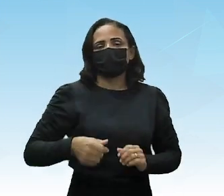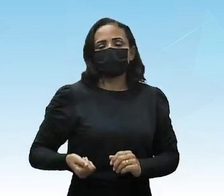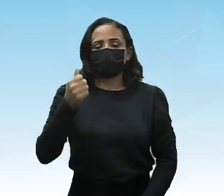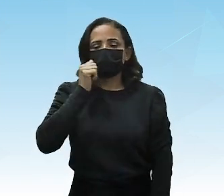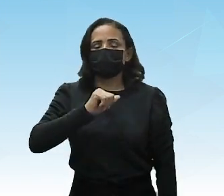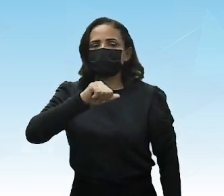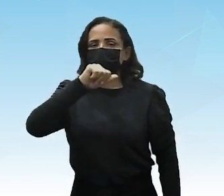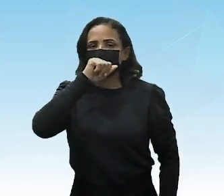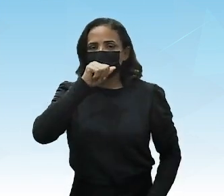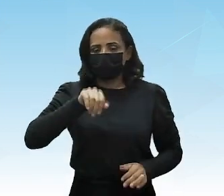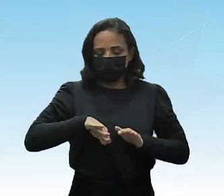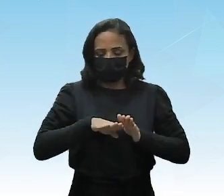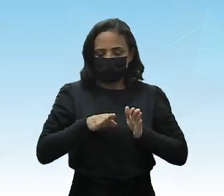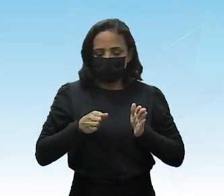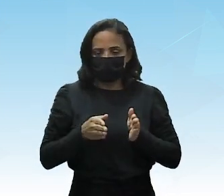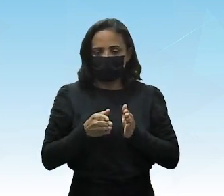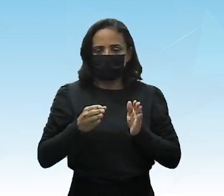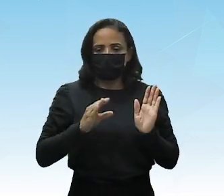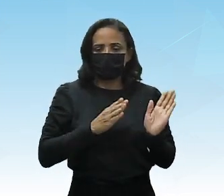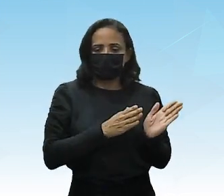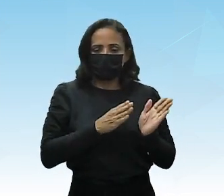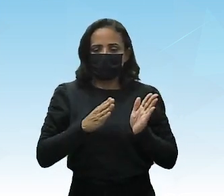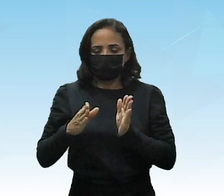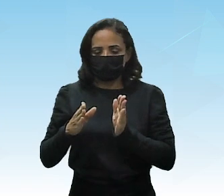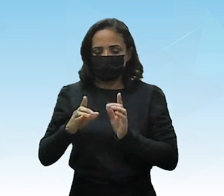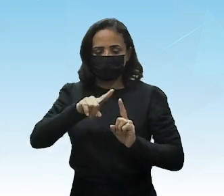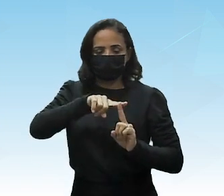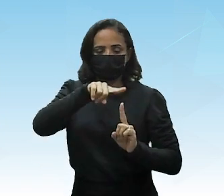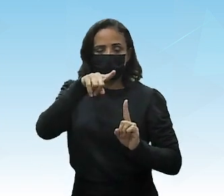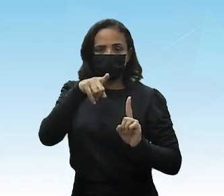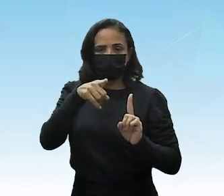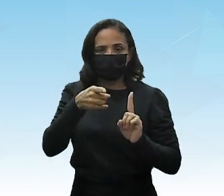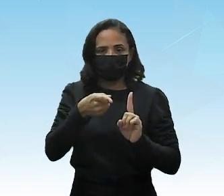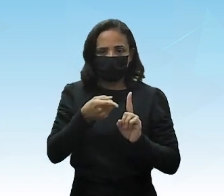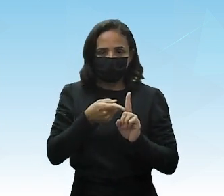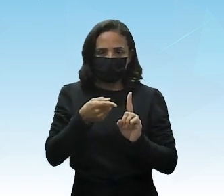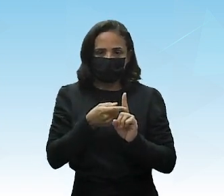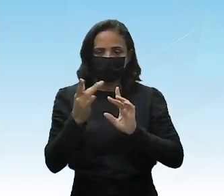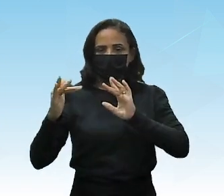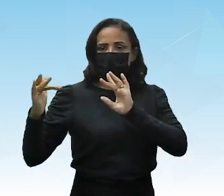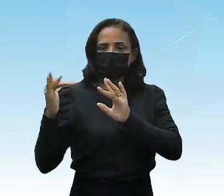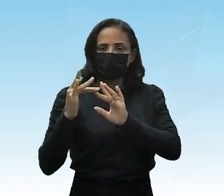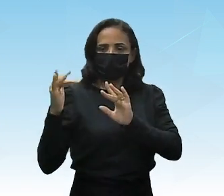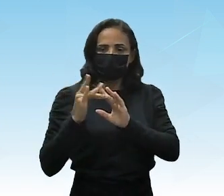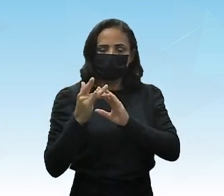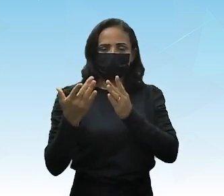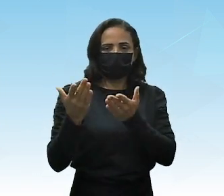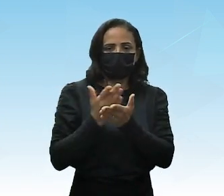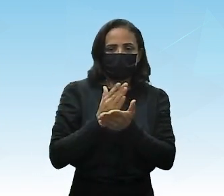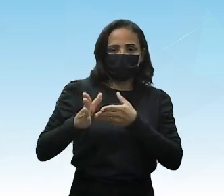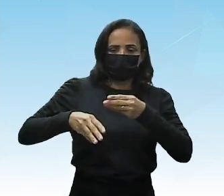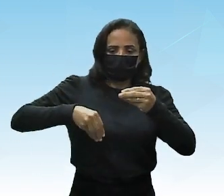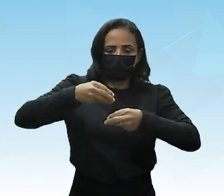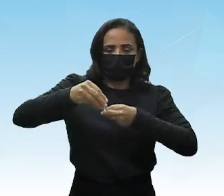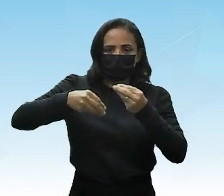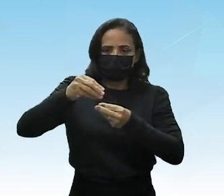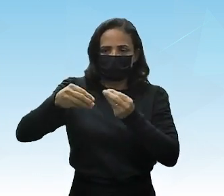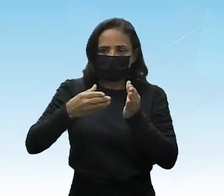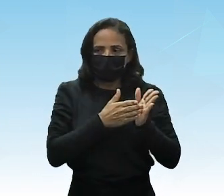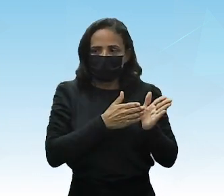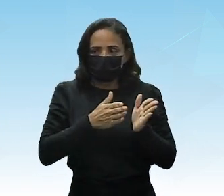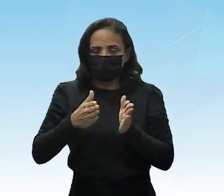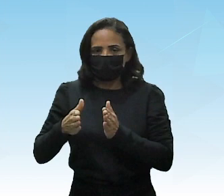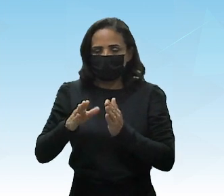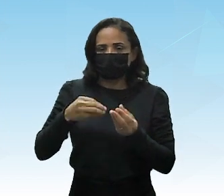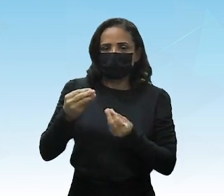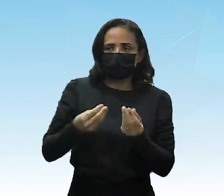forma uma placenta. E é por essa placenta que a mãe e o feto vão trocar substâncias. Então, ó, através